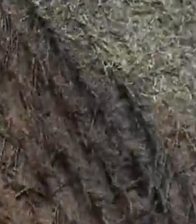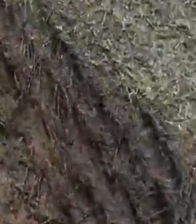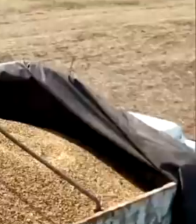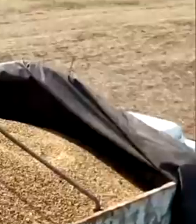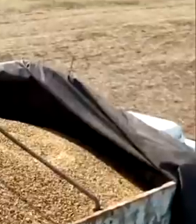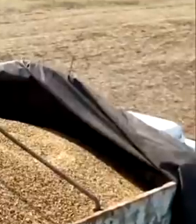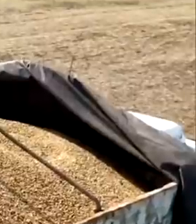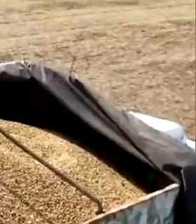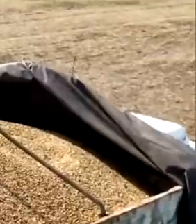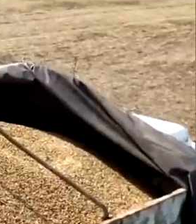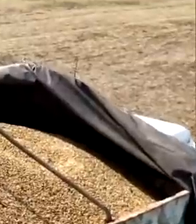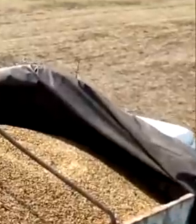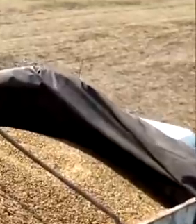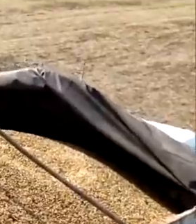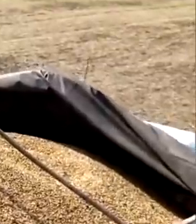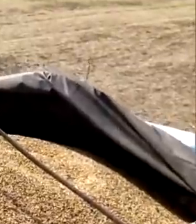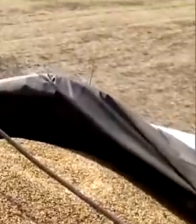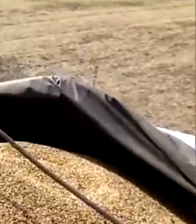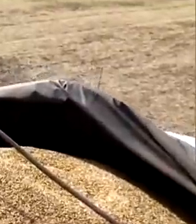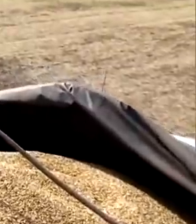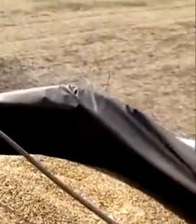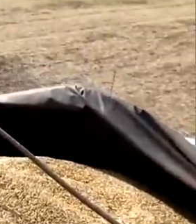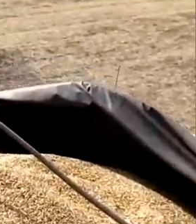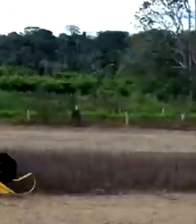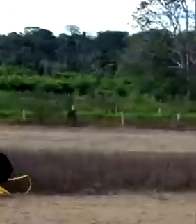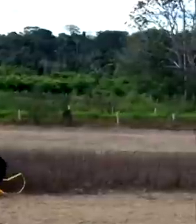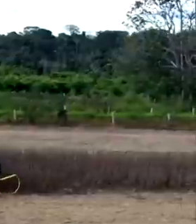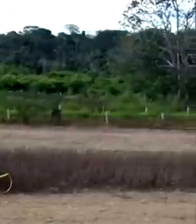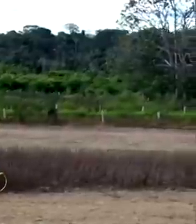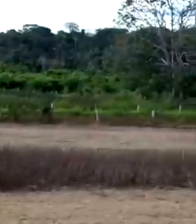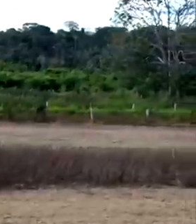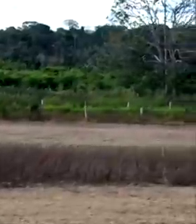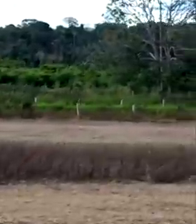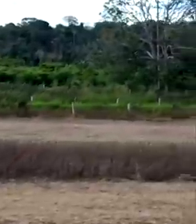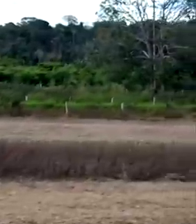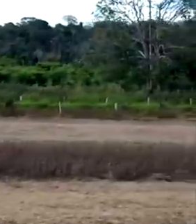E aí te